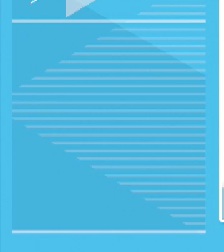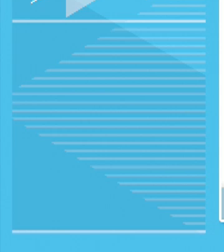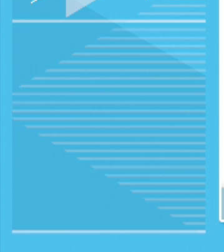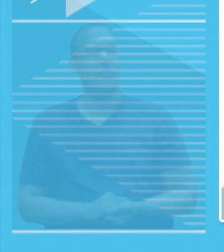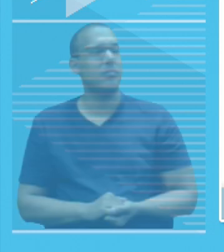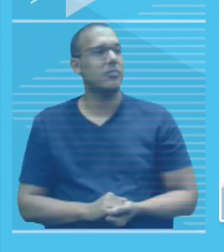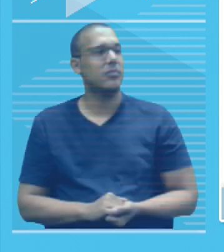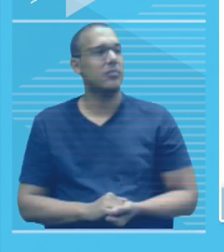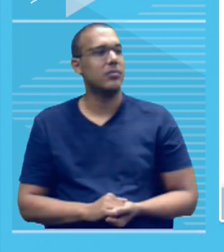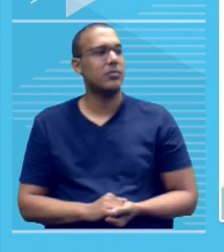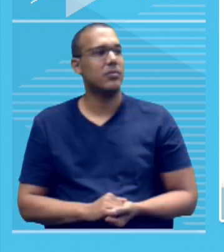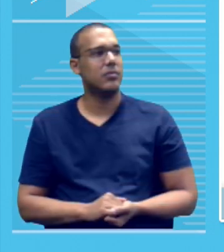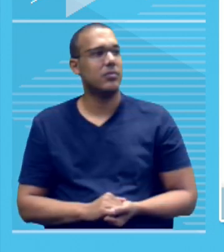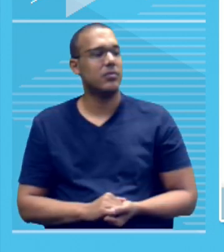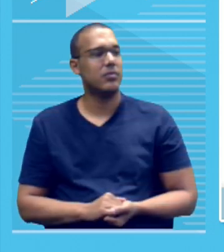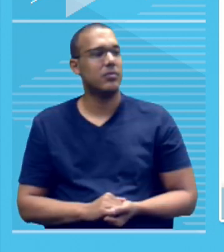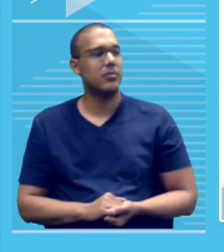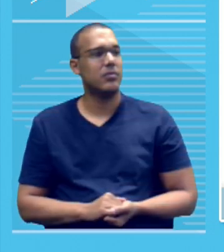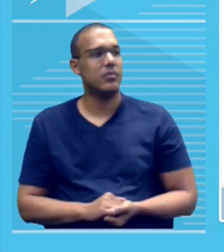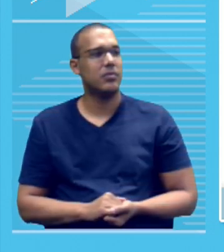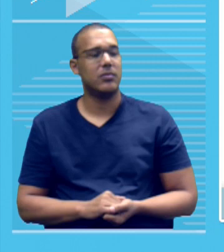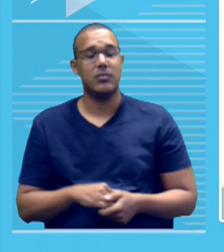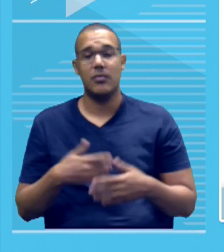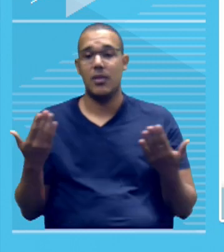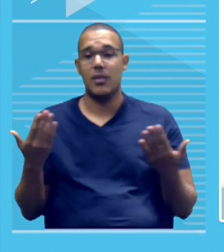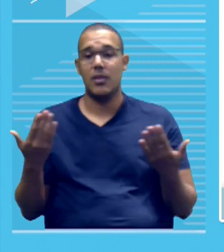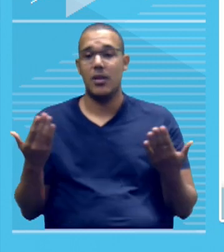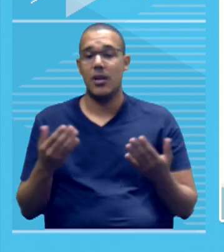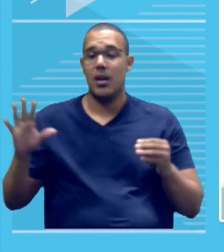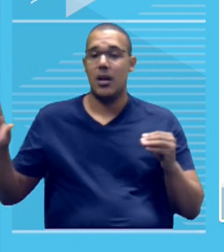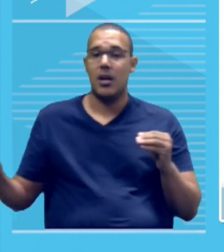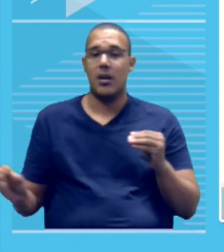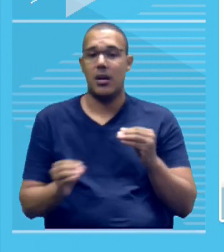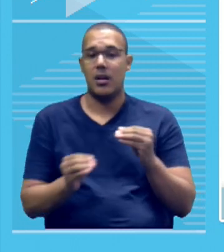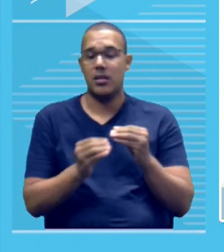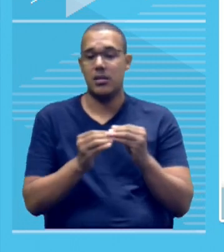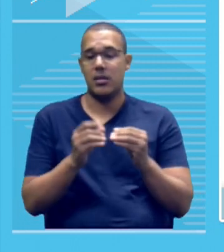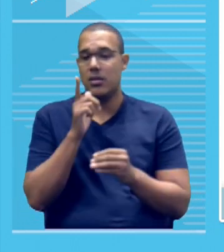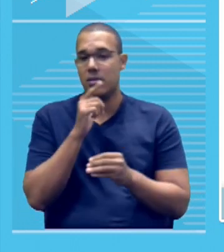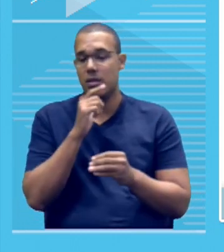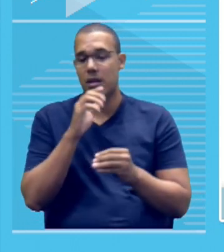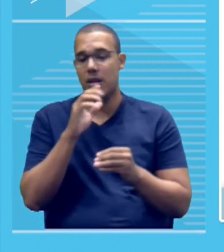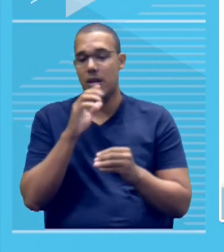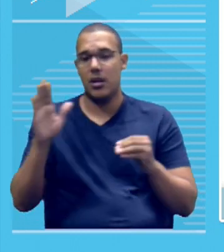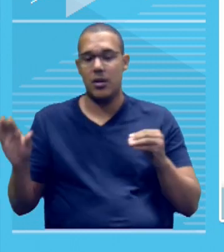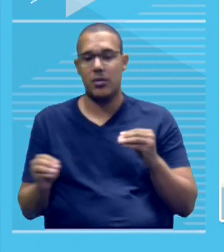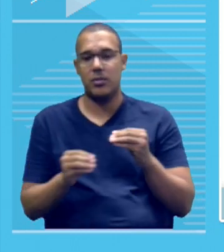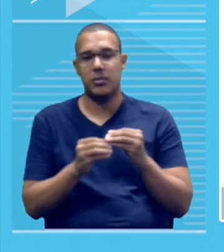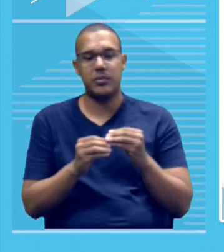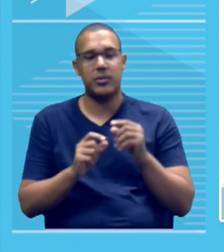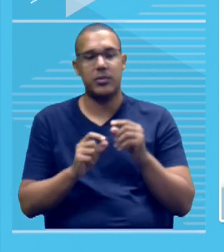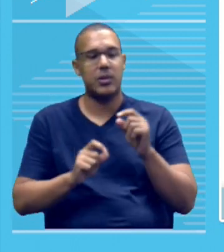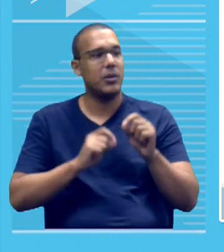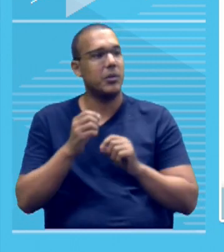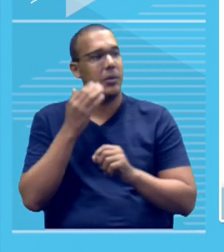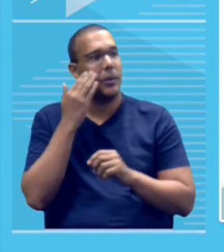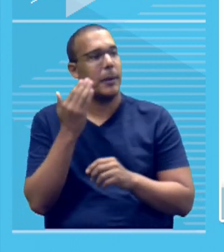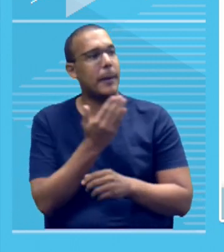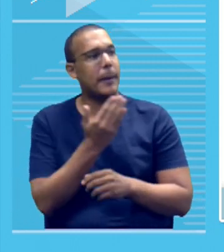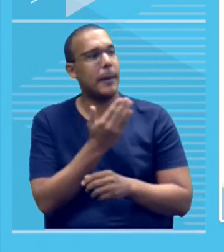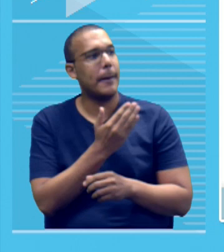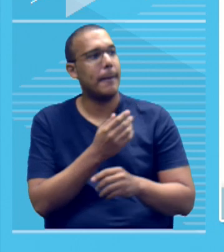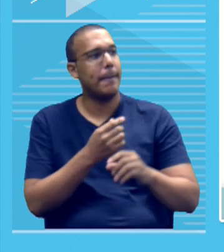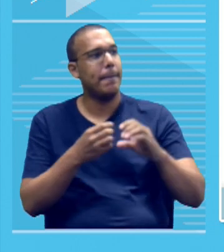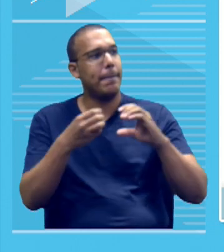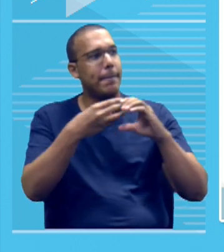Voltamos, não é isso? Então, e agora, pessoal, é a adição de água no alcino, a hidratação. Olha o que aconteceu aqui, ó.